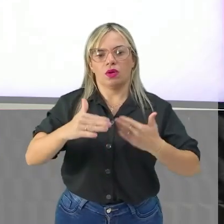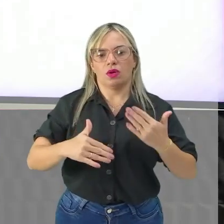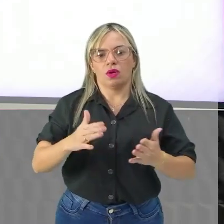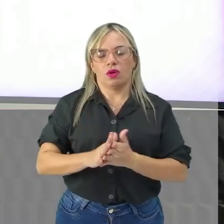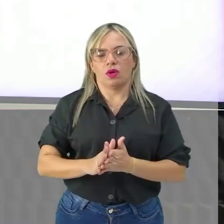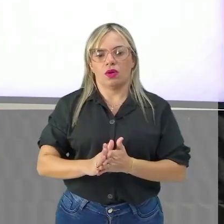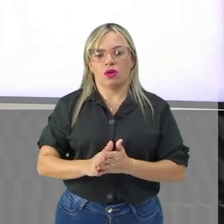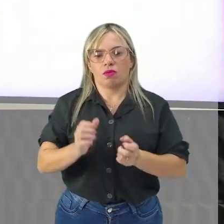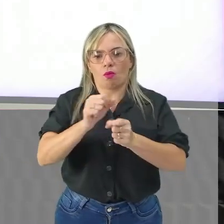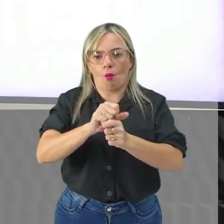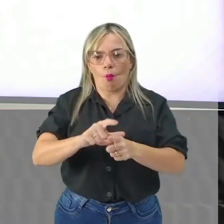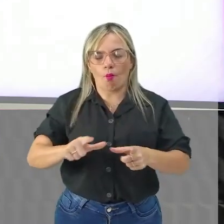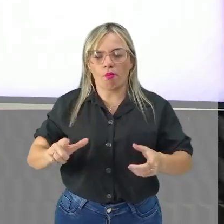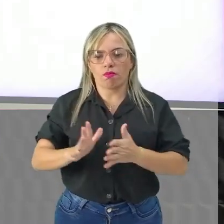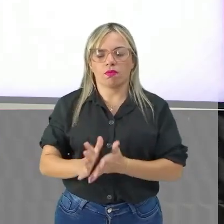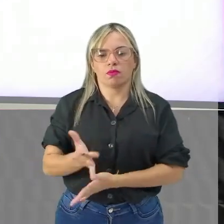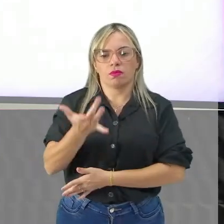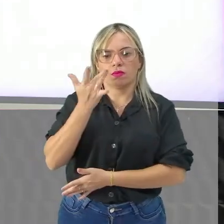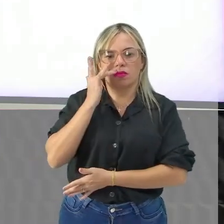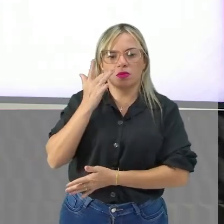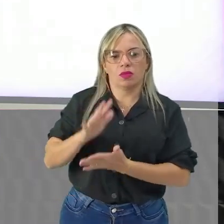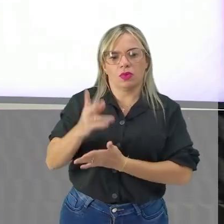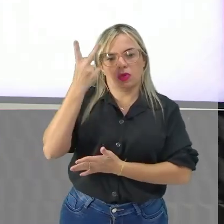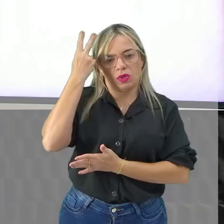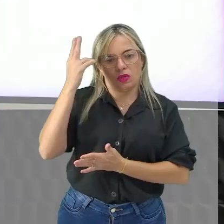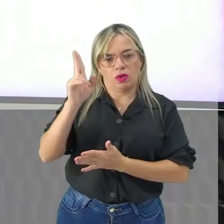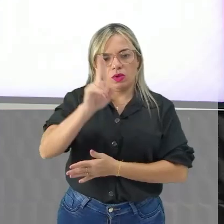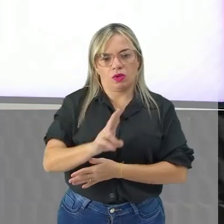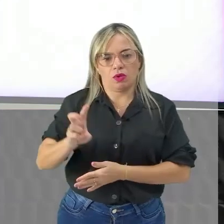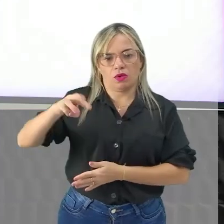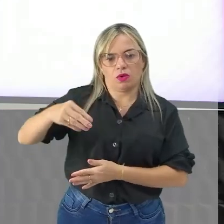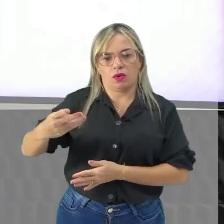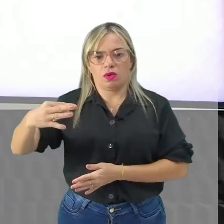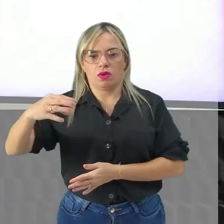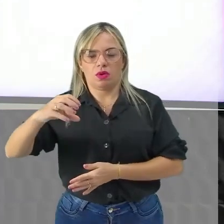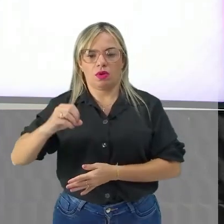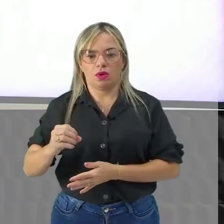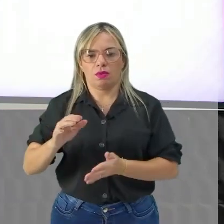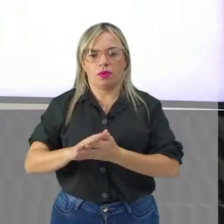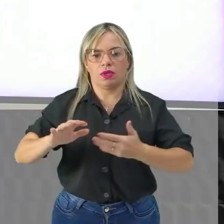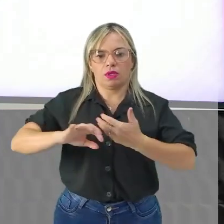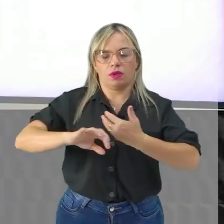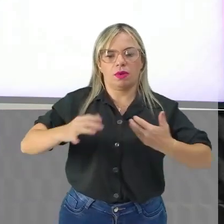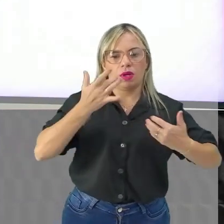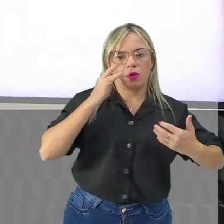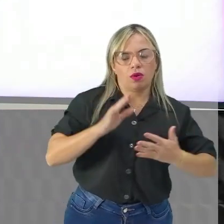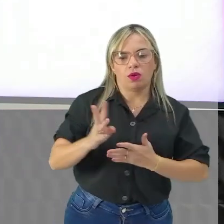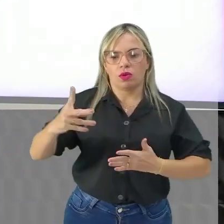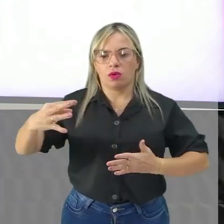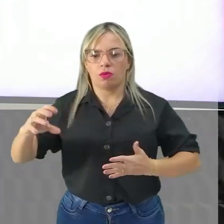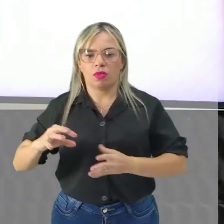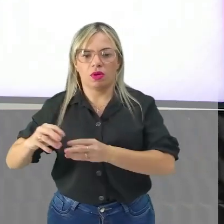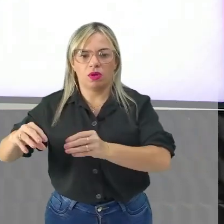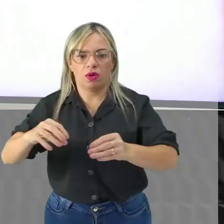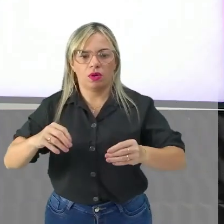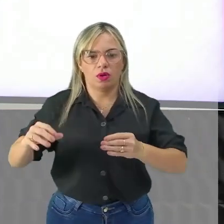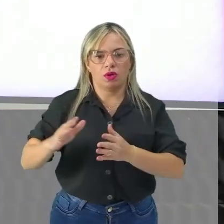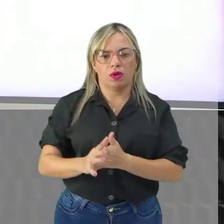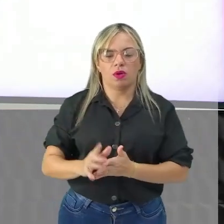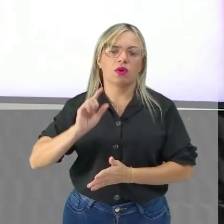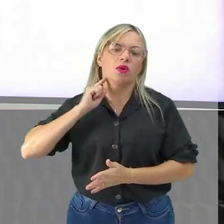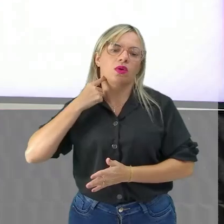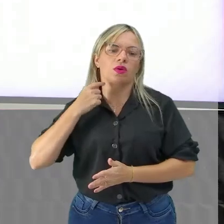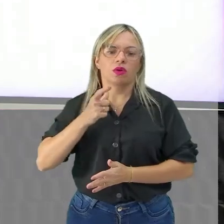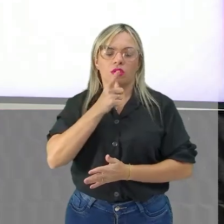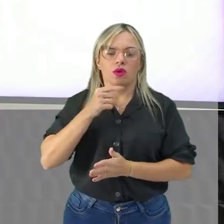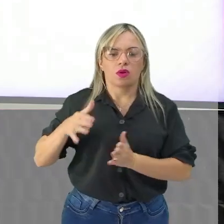ouro, comumente se usa o mercúrio para separar o ouro do barro e, por conseguinte, contaminando águas